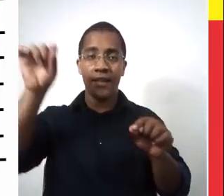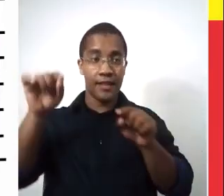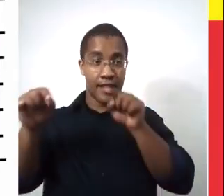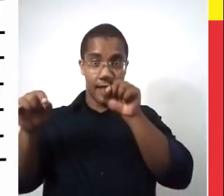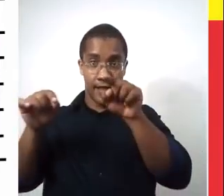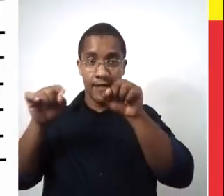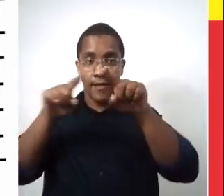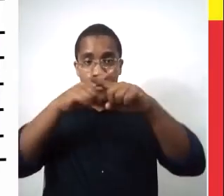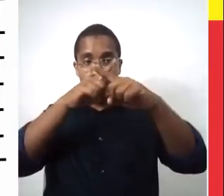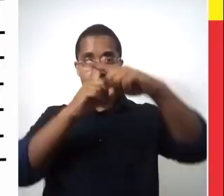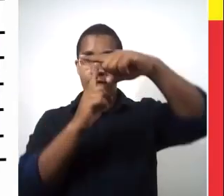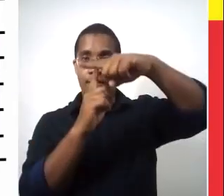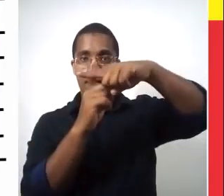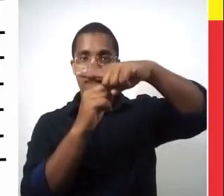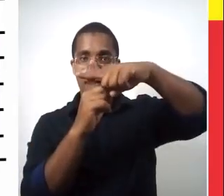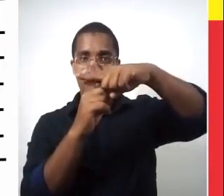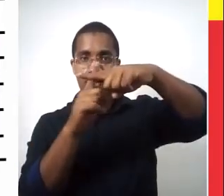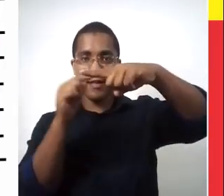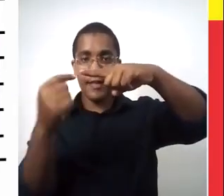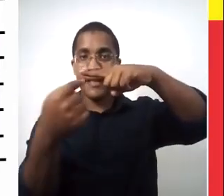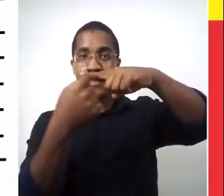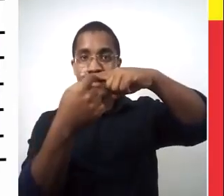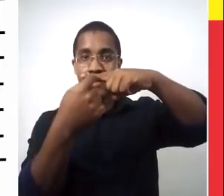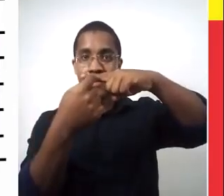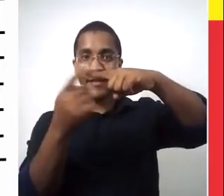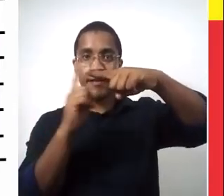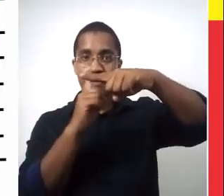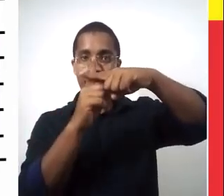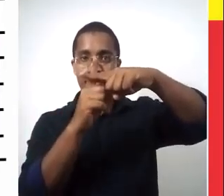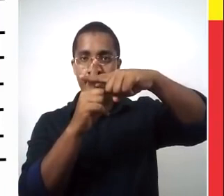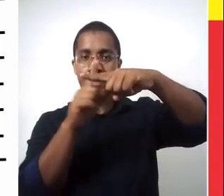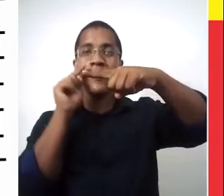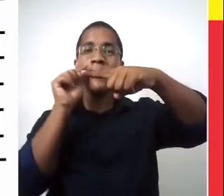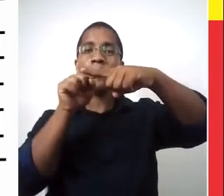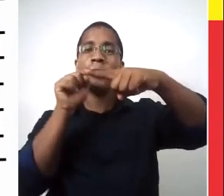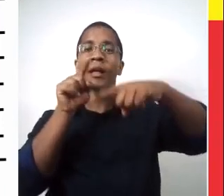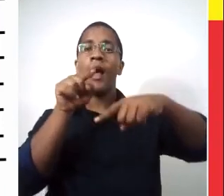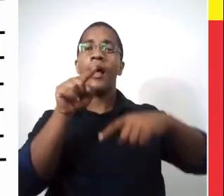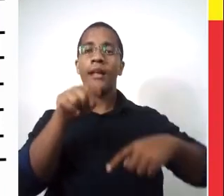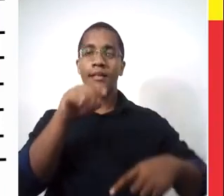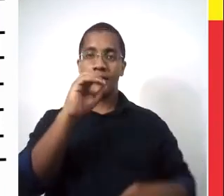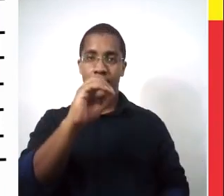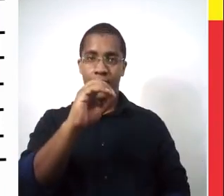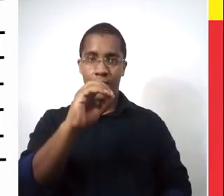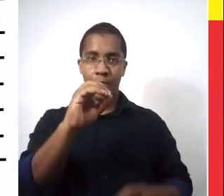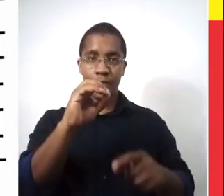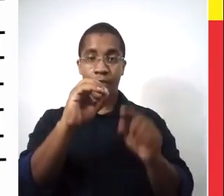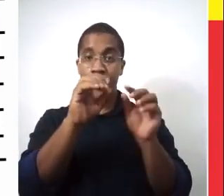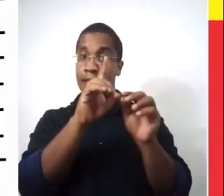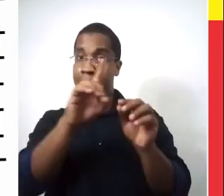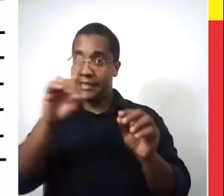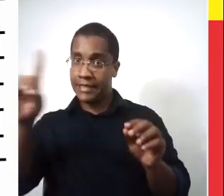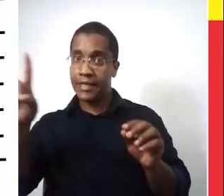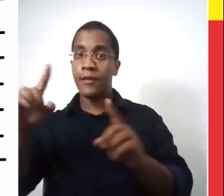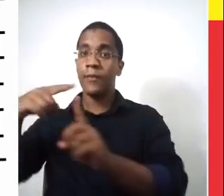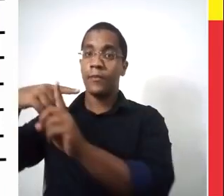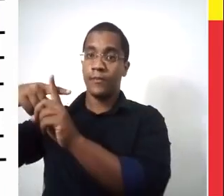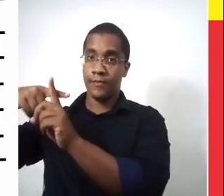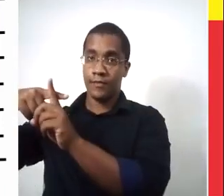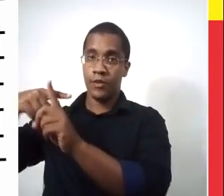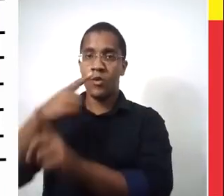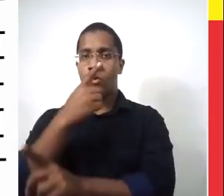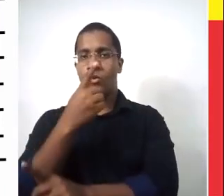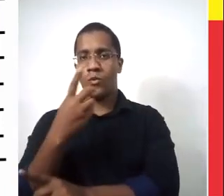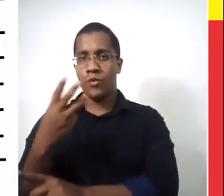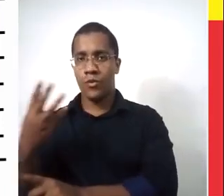o zero, certo? Então, esse pontinho aí, ó, do encontro é o zero. Então, para a direita é positivo. 1, 2, 3, 4,